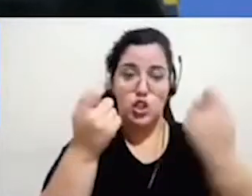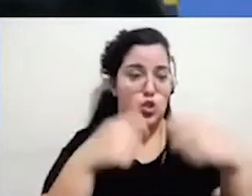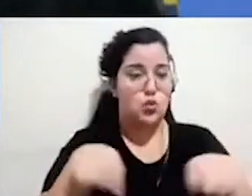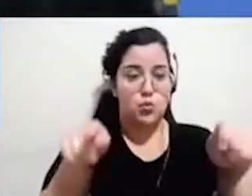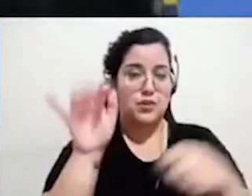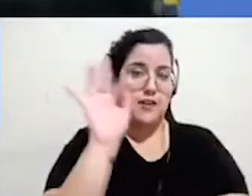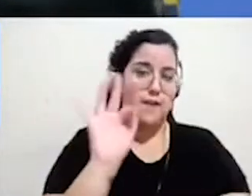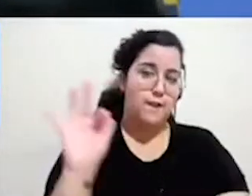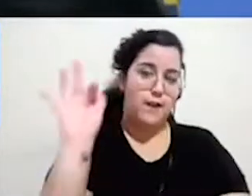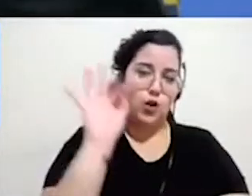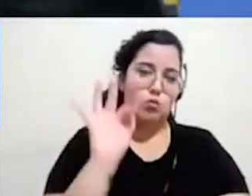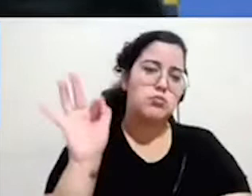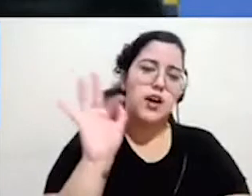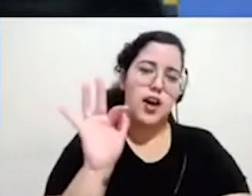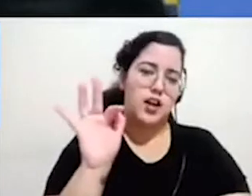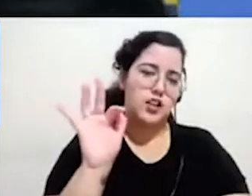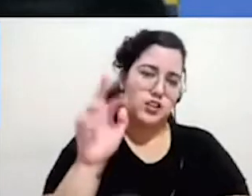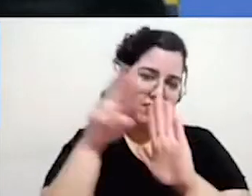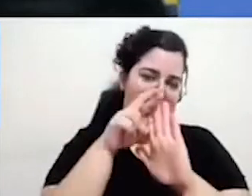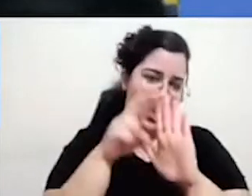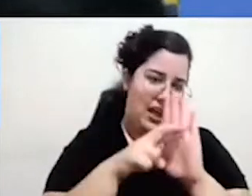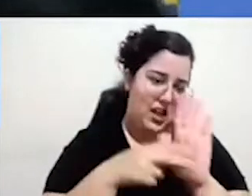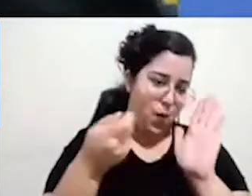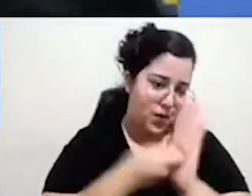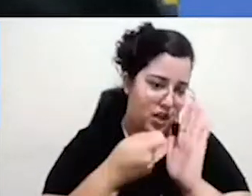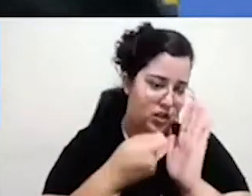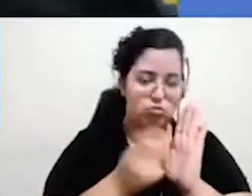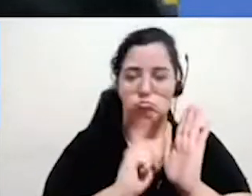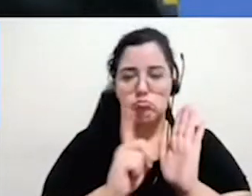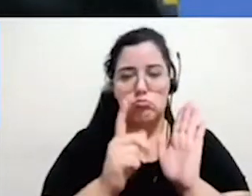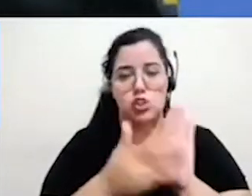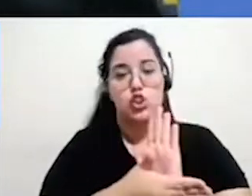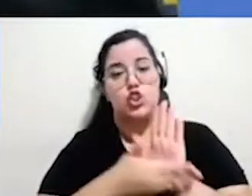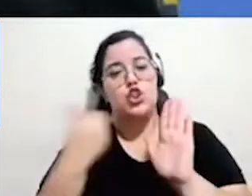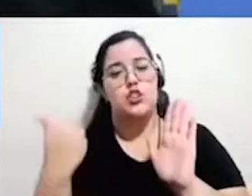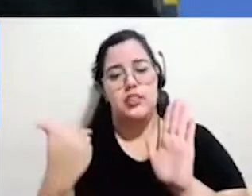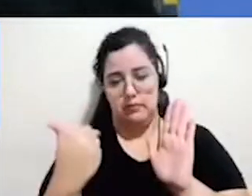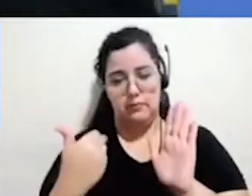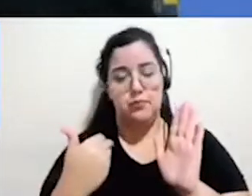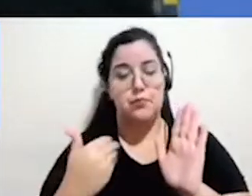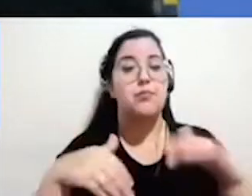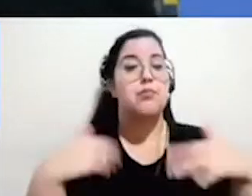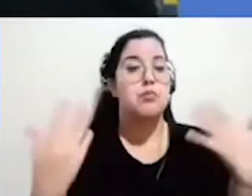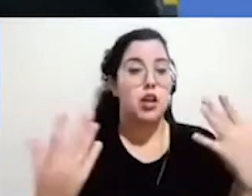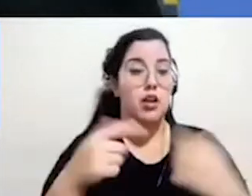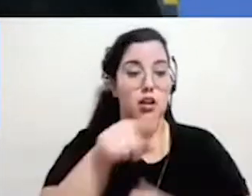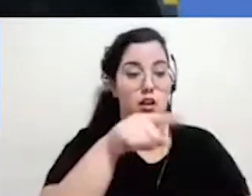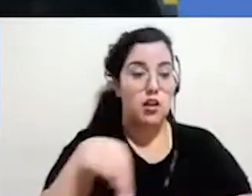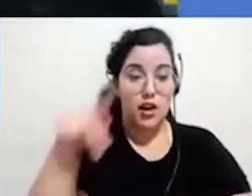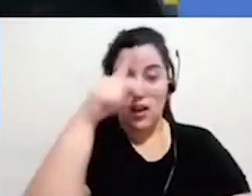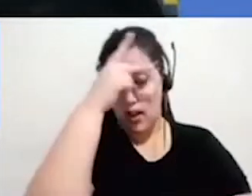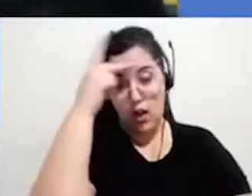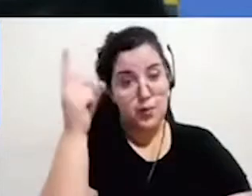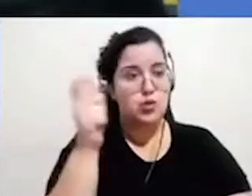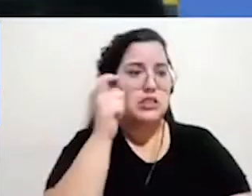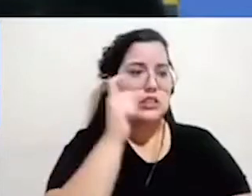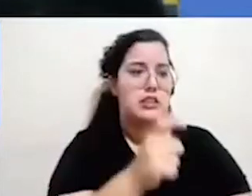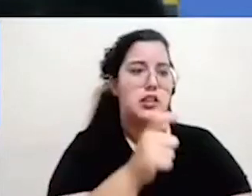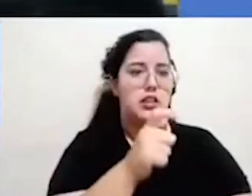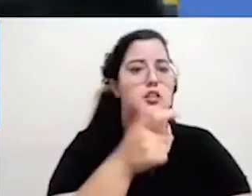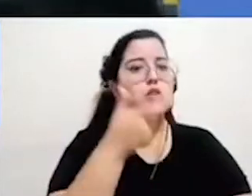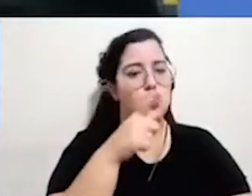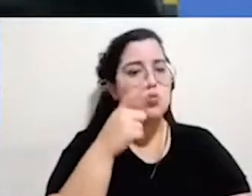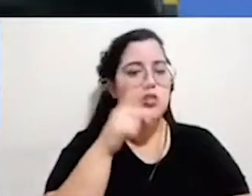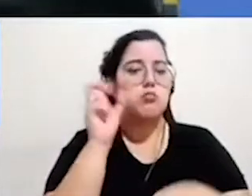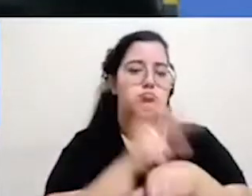esta cláusula, digamos assim, né, o que aconteceu? A taxa de ocupação e de